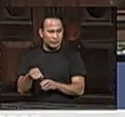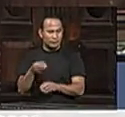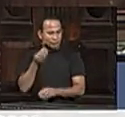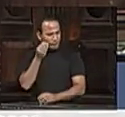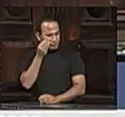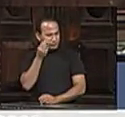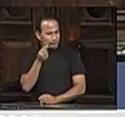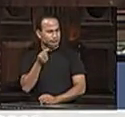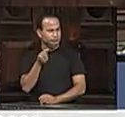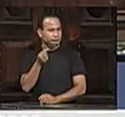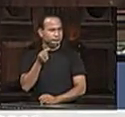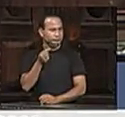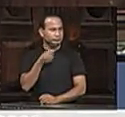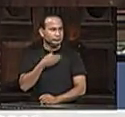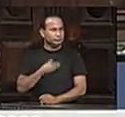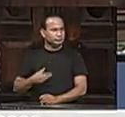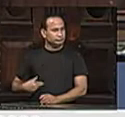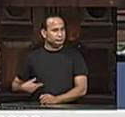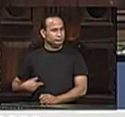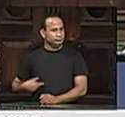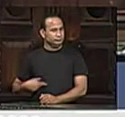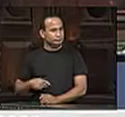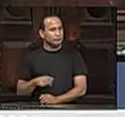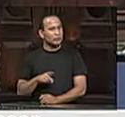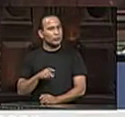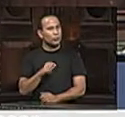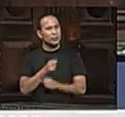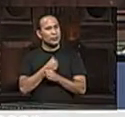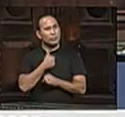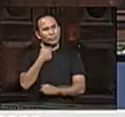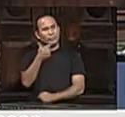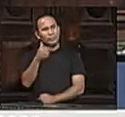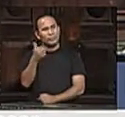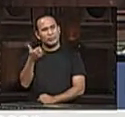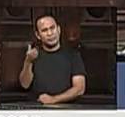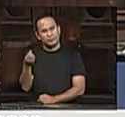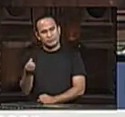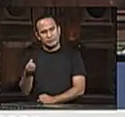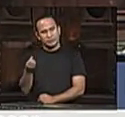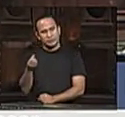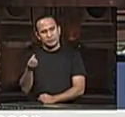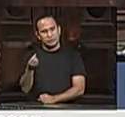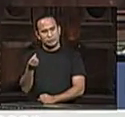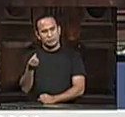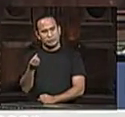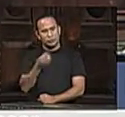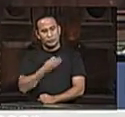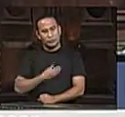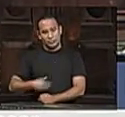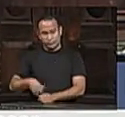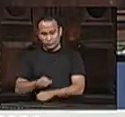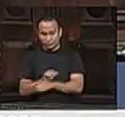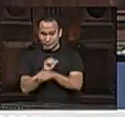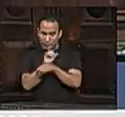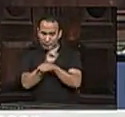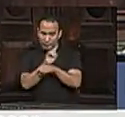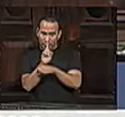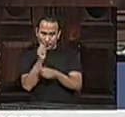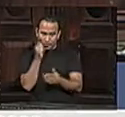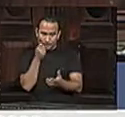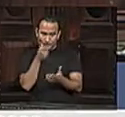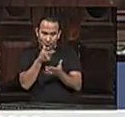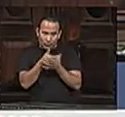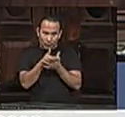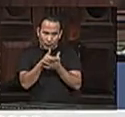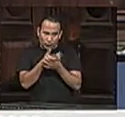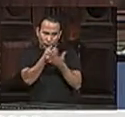excelências, em 2016, o governo do Estado deixou de pagar do orçamento